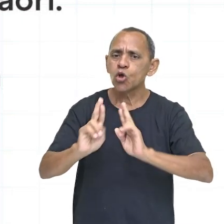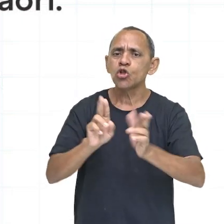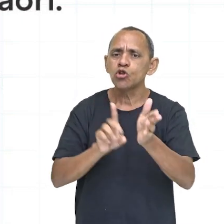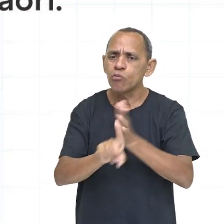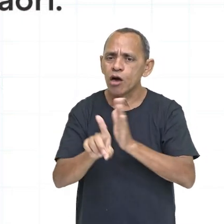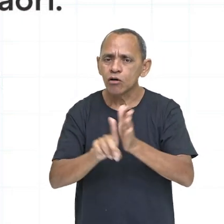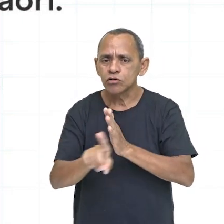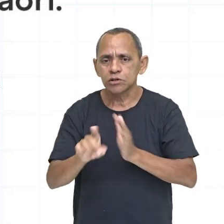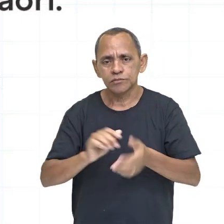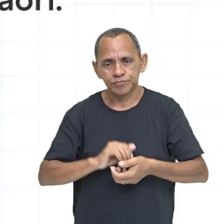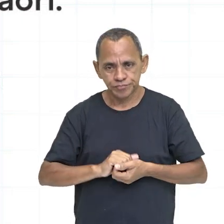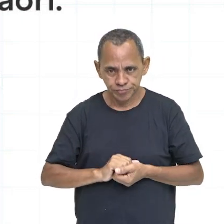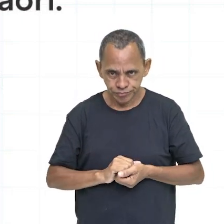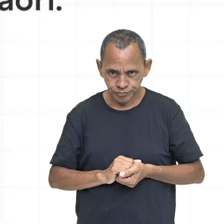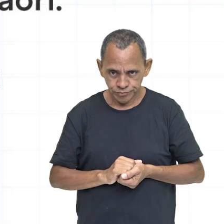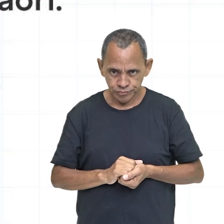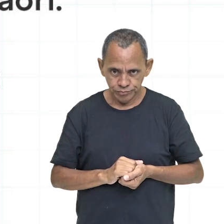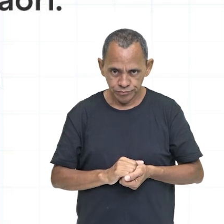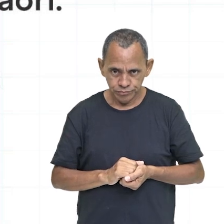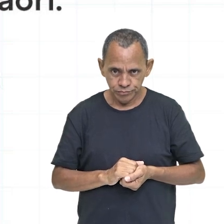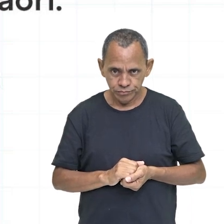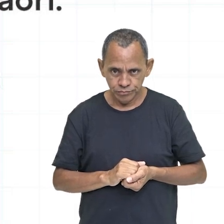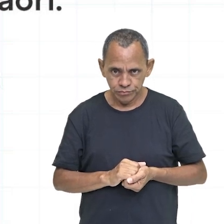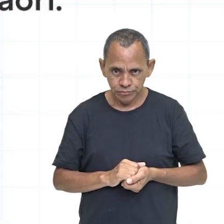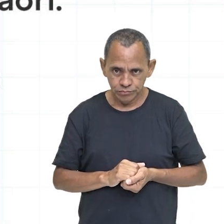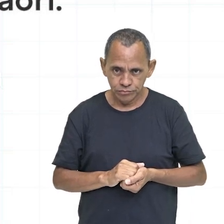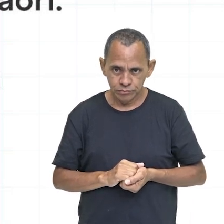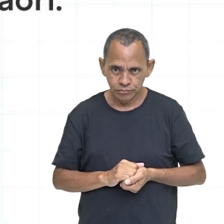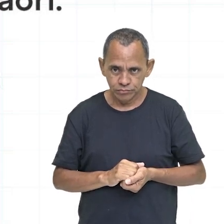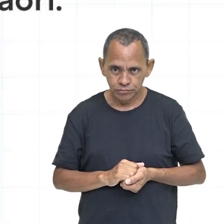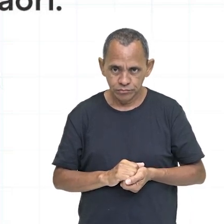statement is true according to the text?